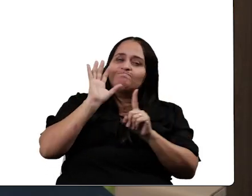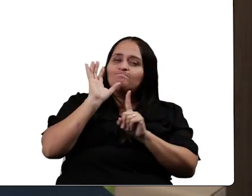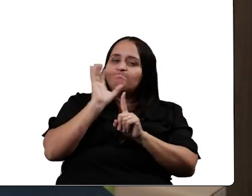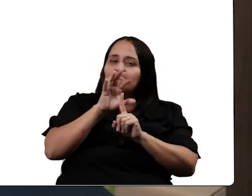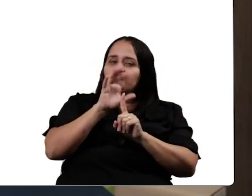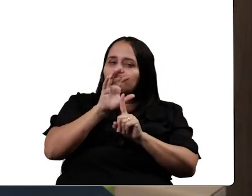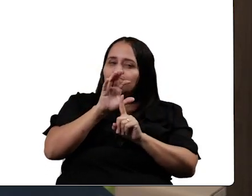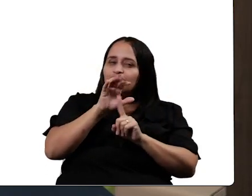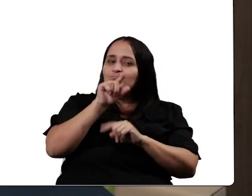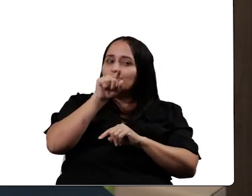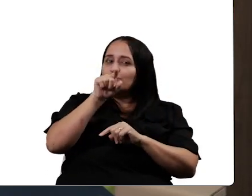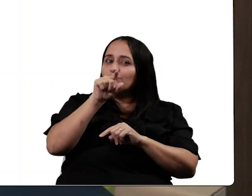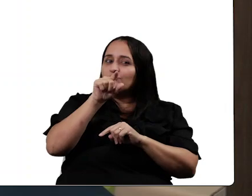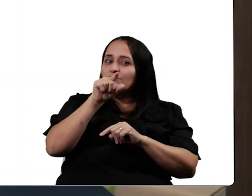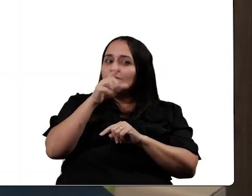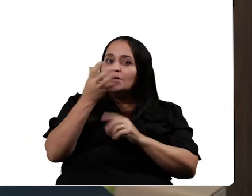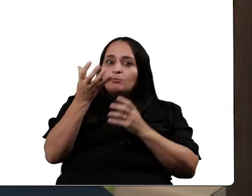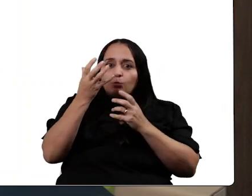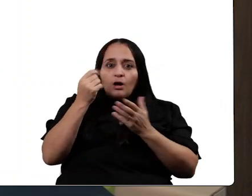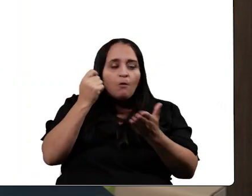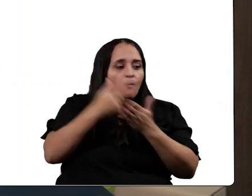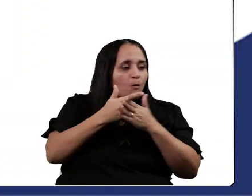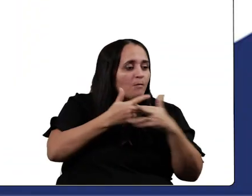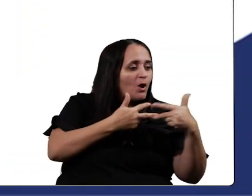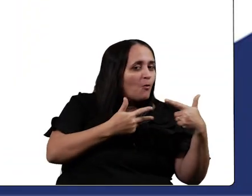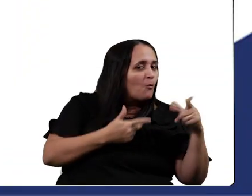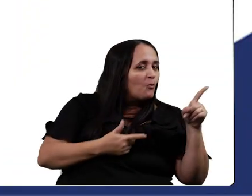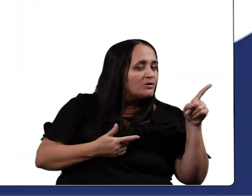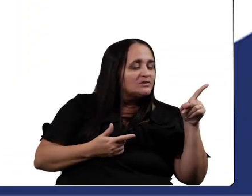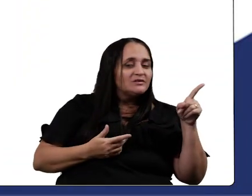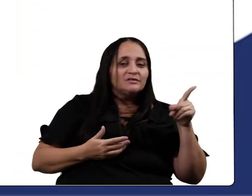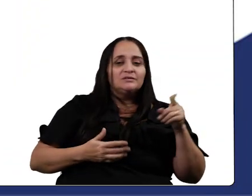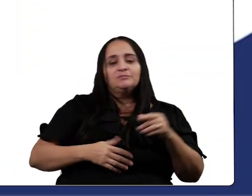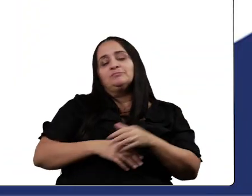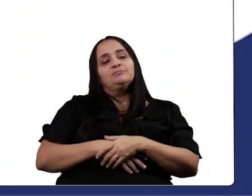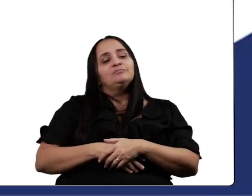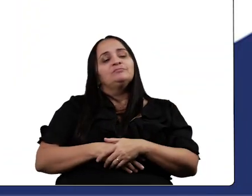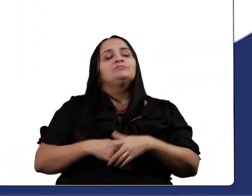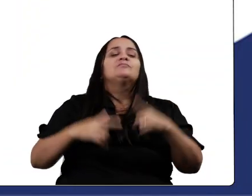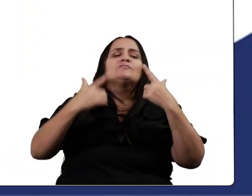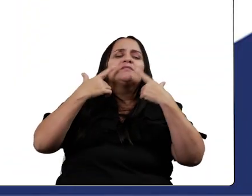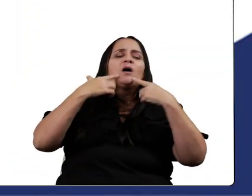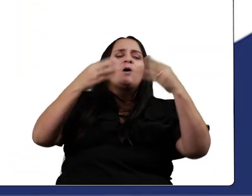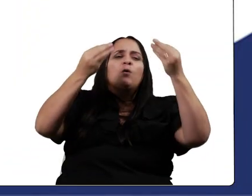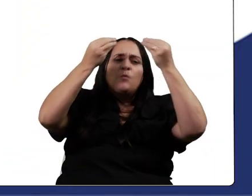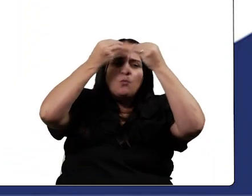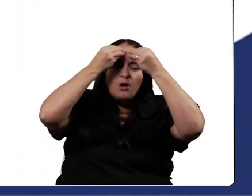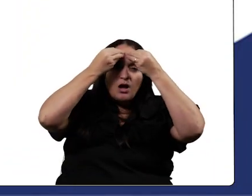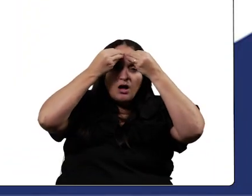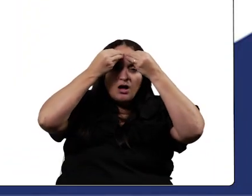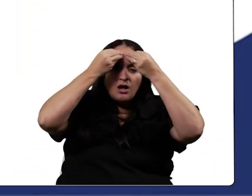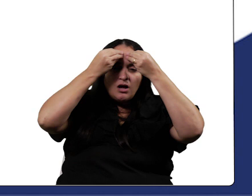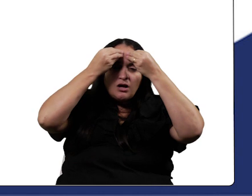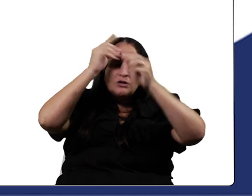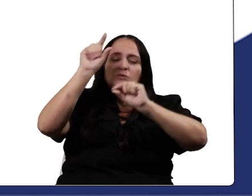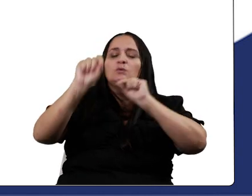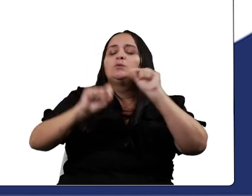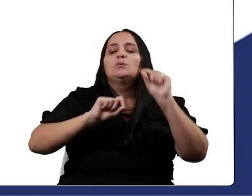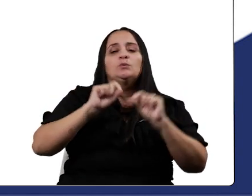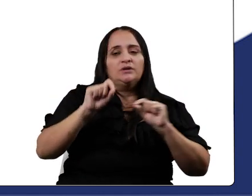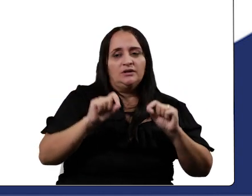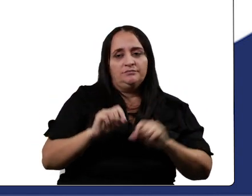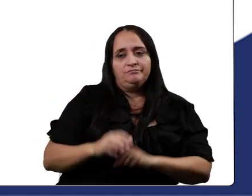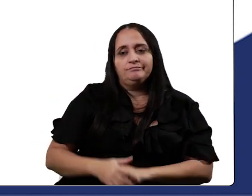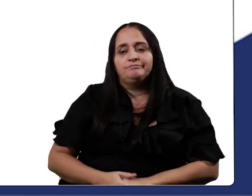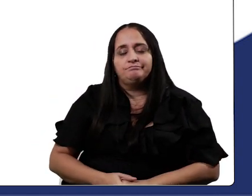convencer a comprar um produto, tá bom? A linguagem na propaganda é o carro-chefe. Quais são